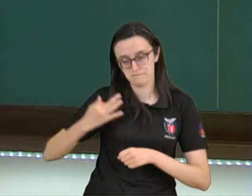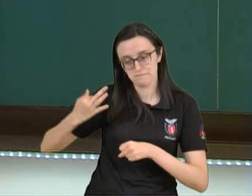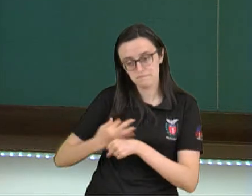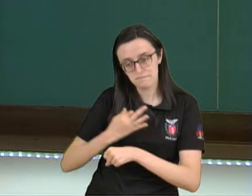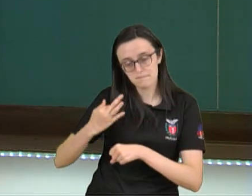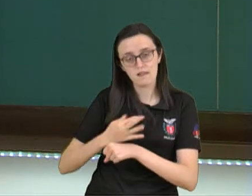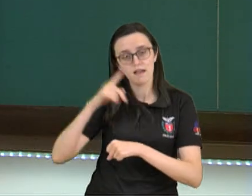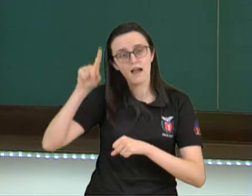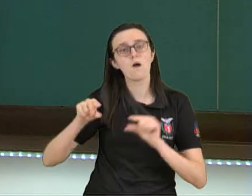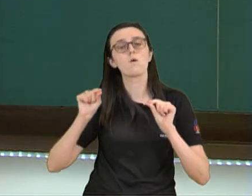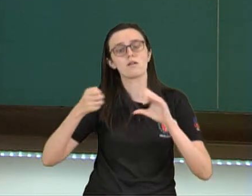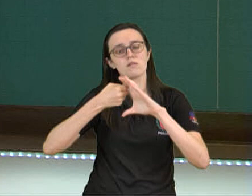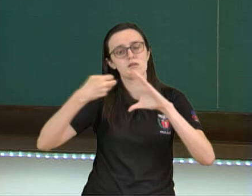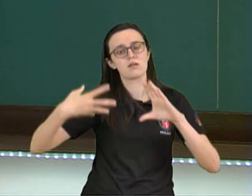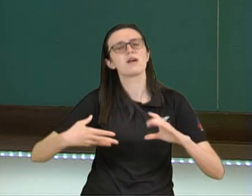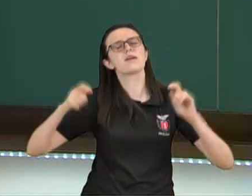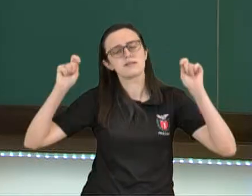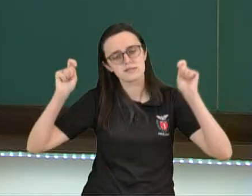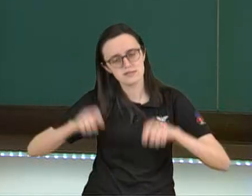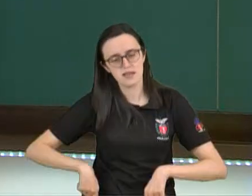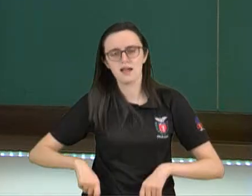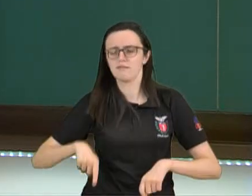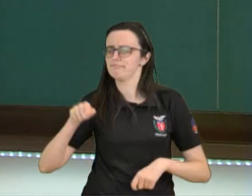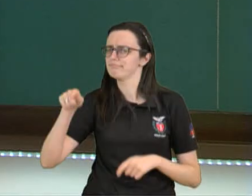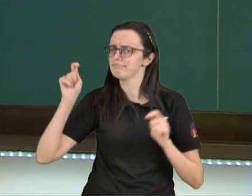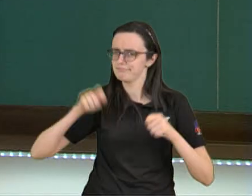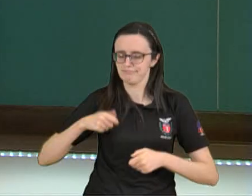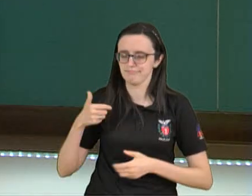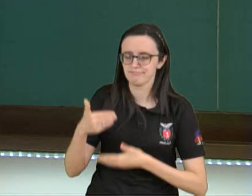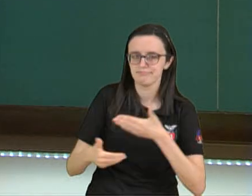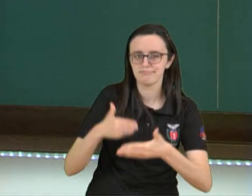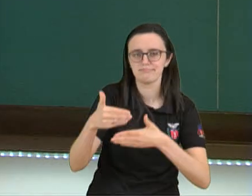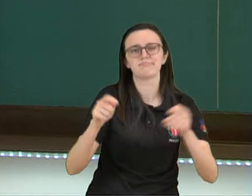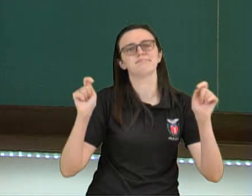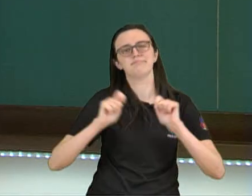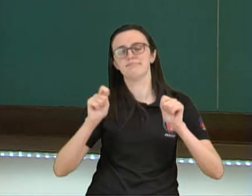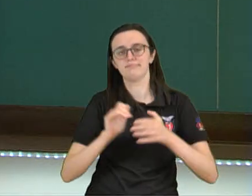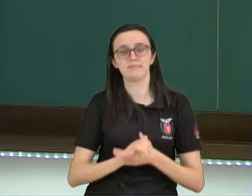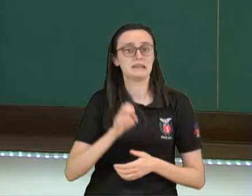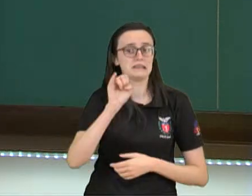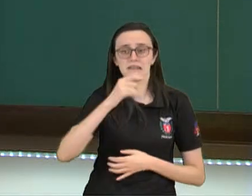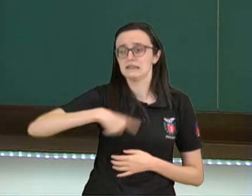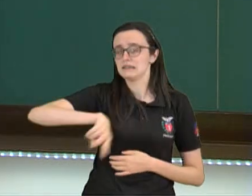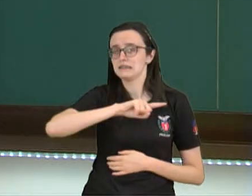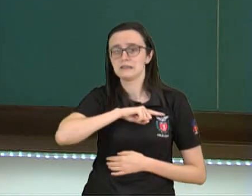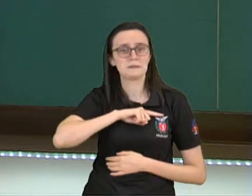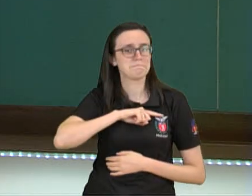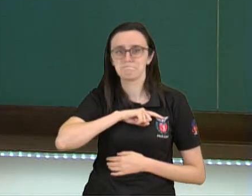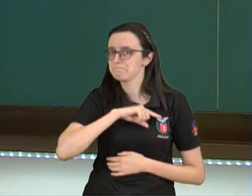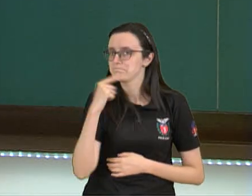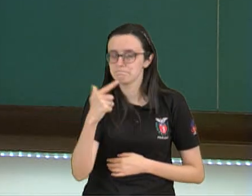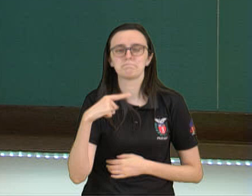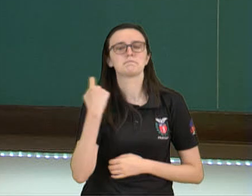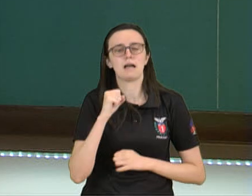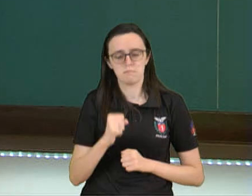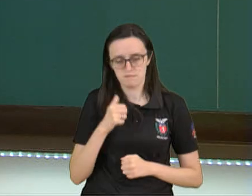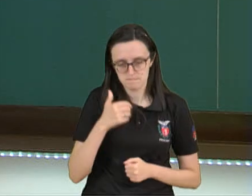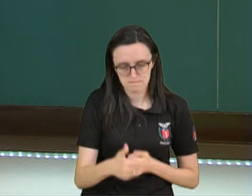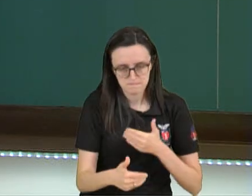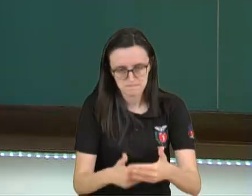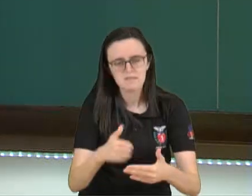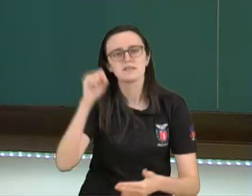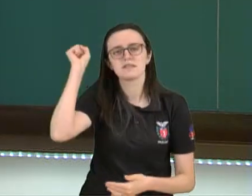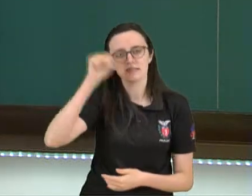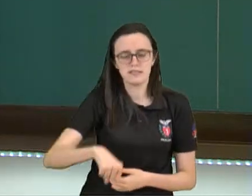é uma característica que pode ser amplamente desenvolvida. Se nós não temos, nós podemos desenvolver isso